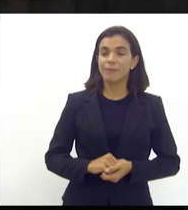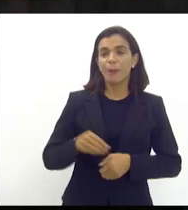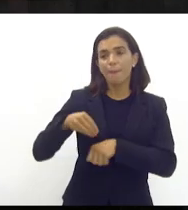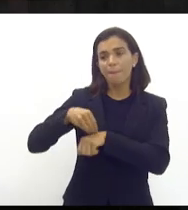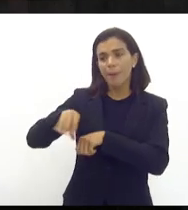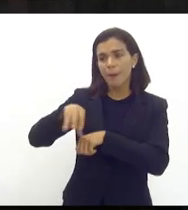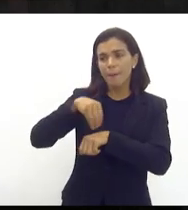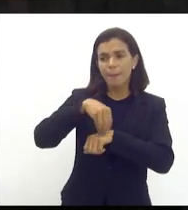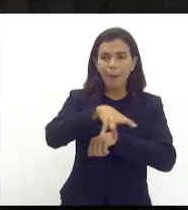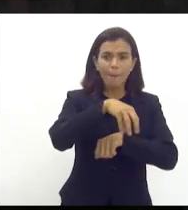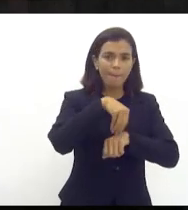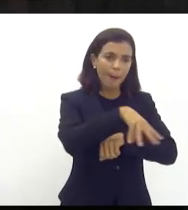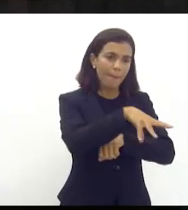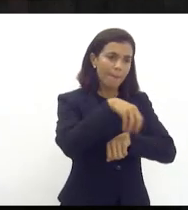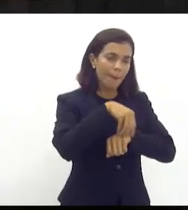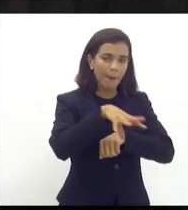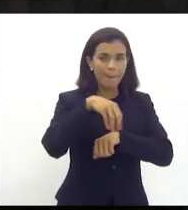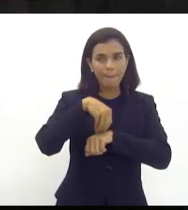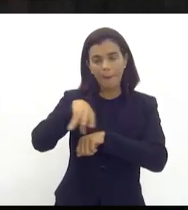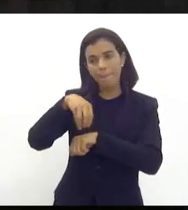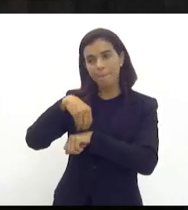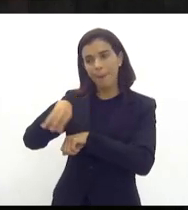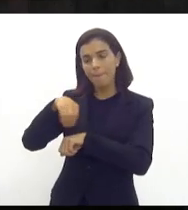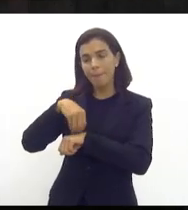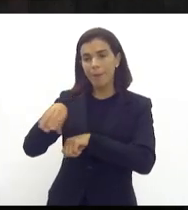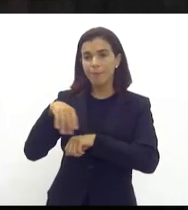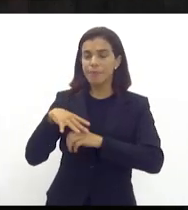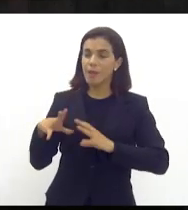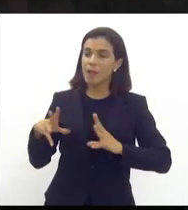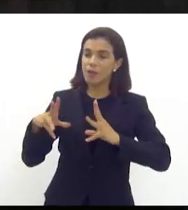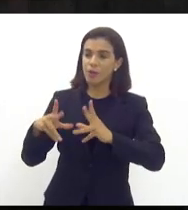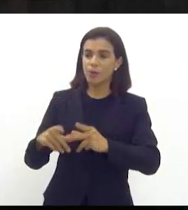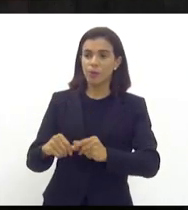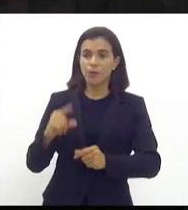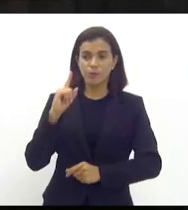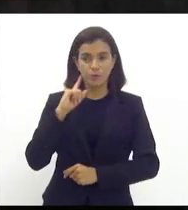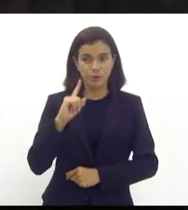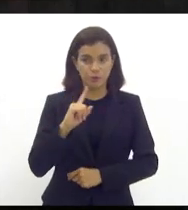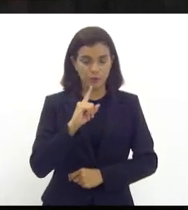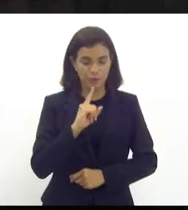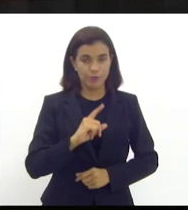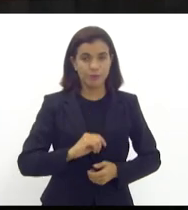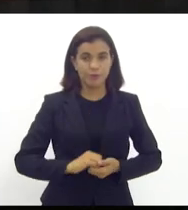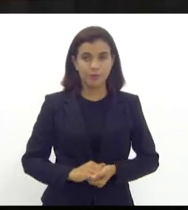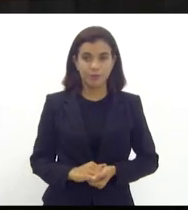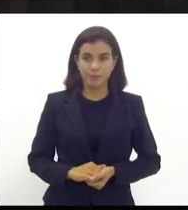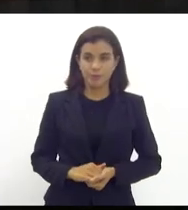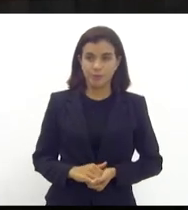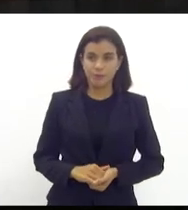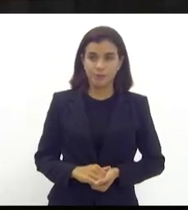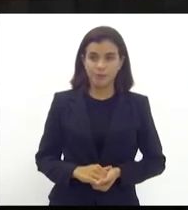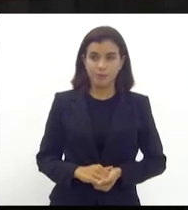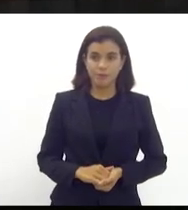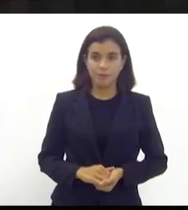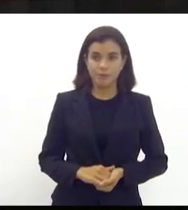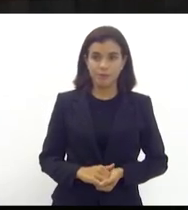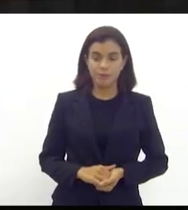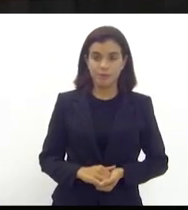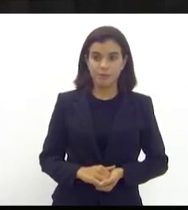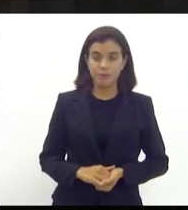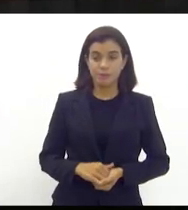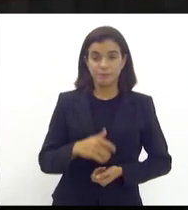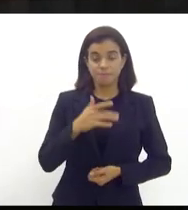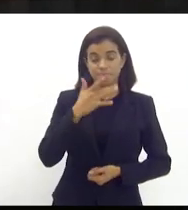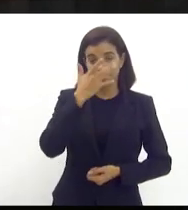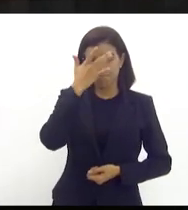leva nossa voz aos portadores de deficiência auditiva. Senhor